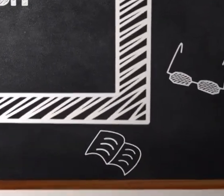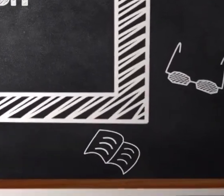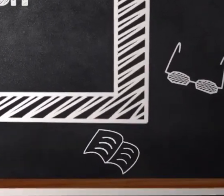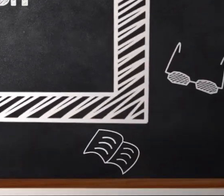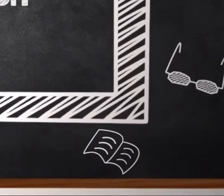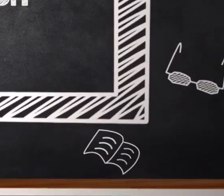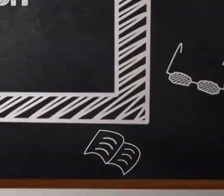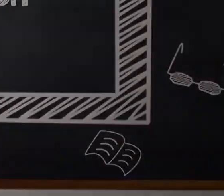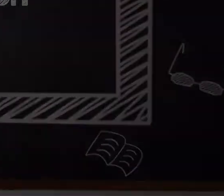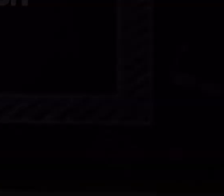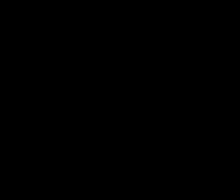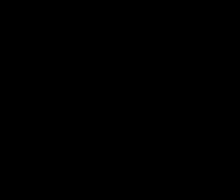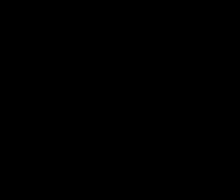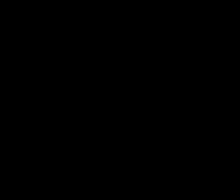função seno e da cosseno, tá? Isso quer dizer que o seno de 0, π sobre 2 de